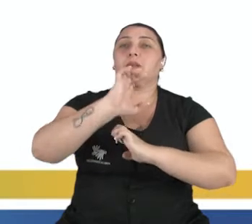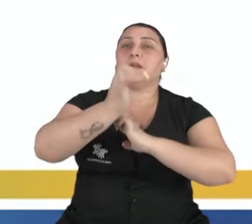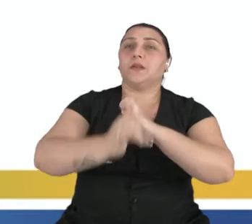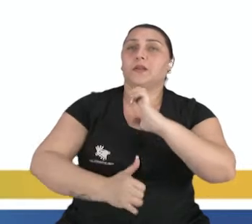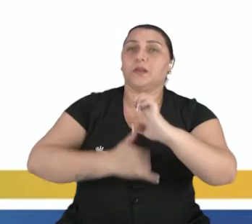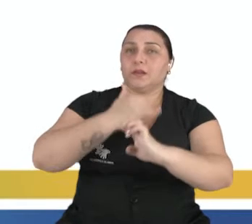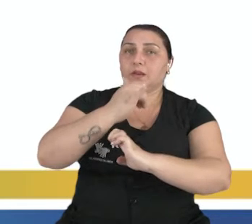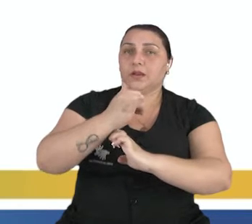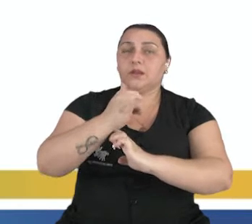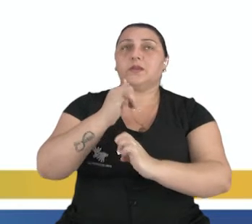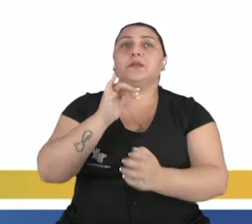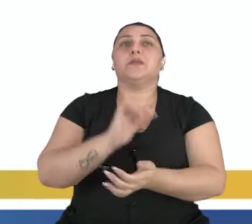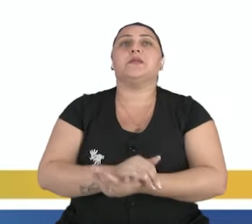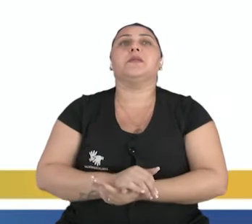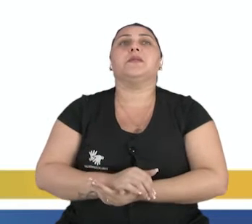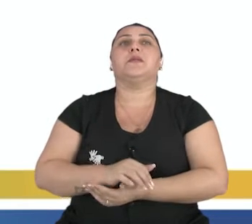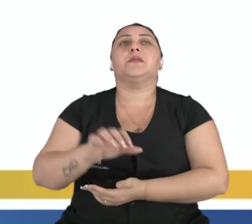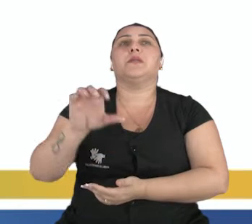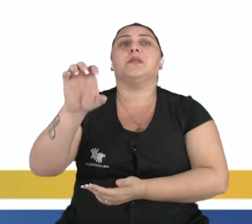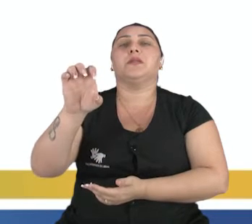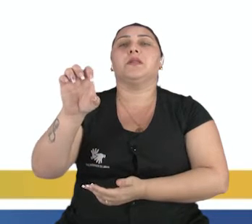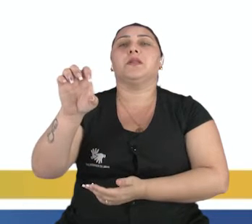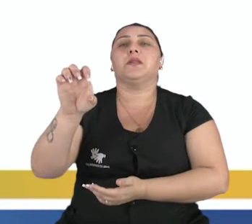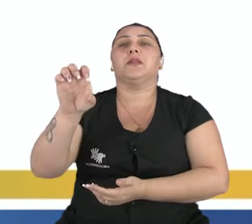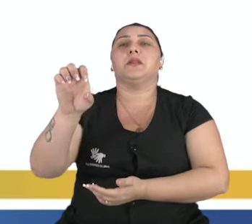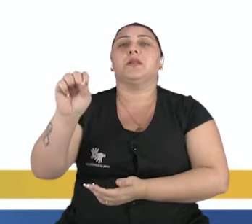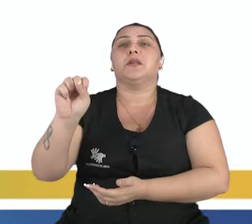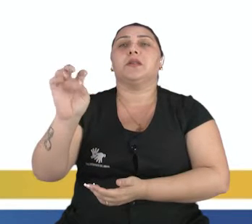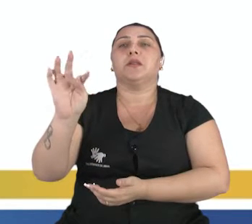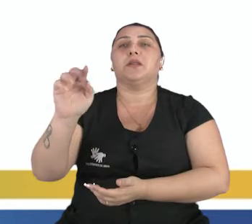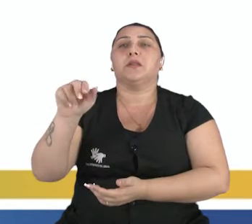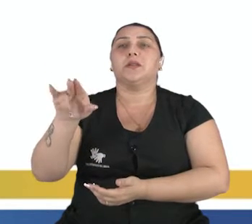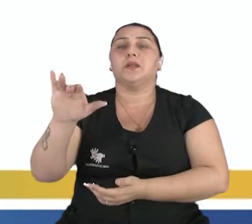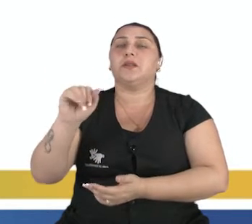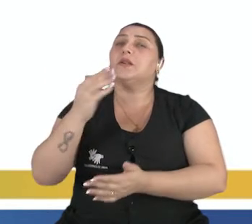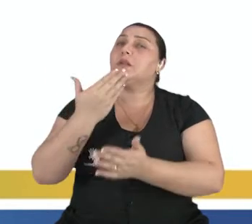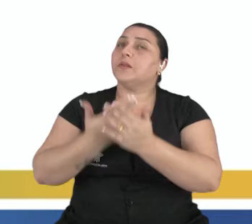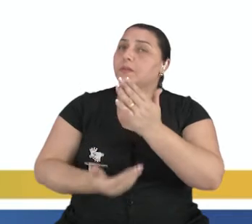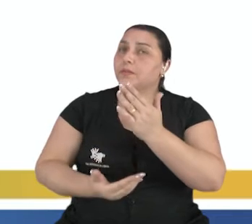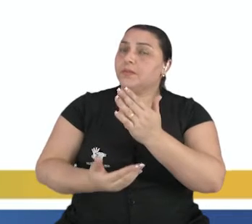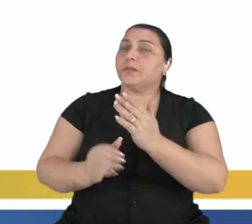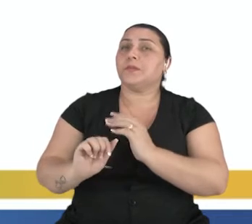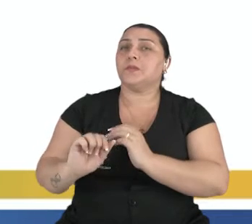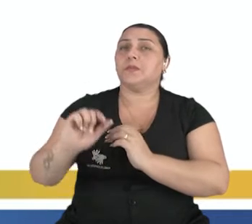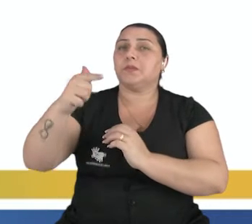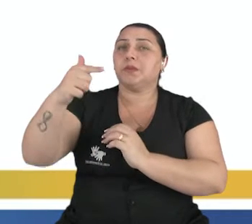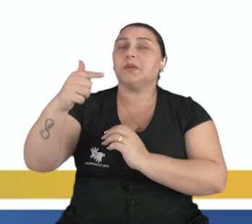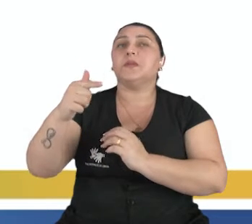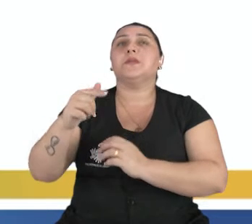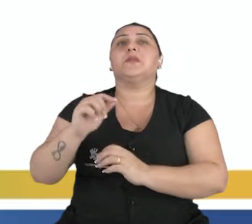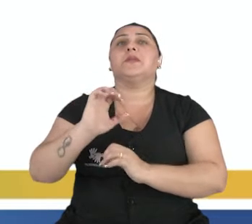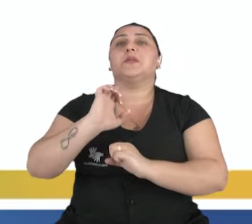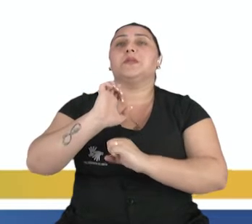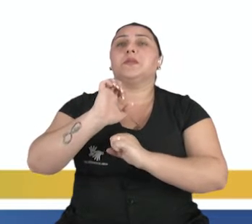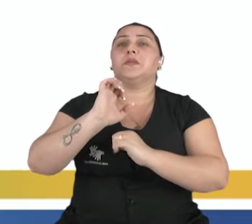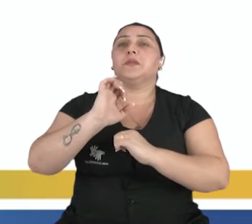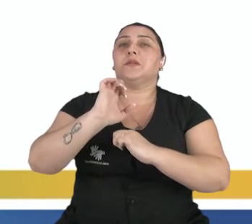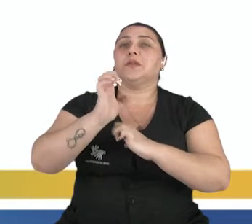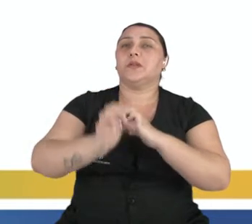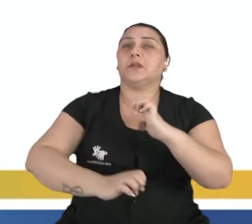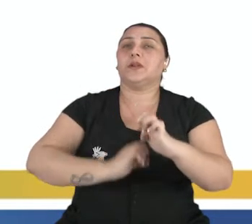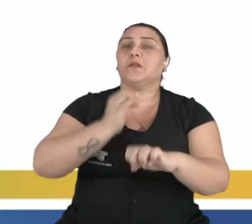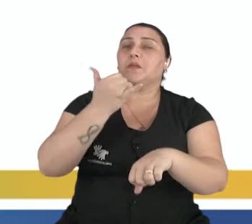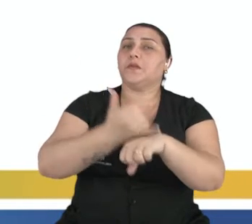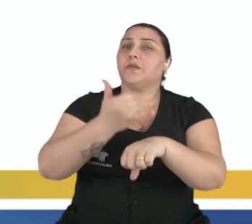foi o estânio, né? E quem ocorreu uma redução, quem ocorreu um aumento de elétrons foi o ferro.